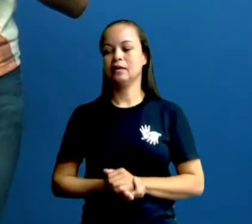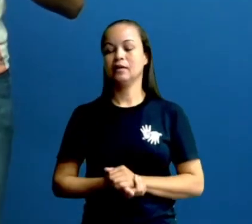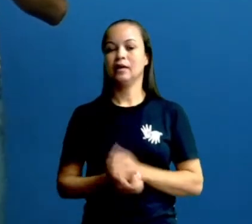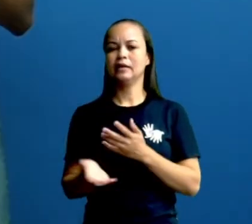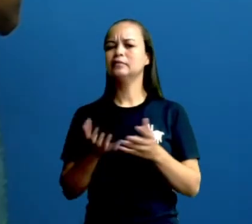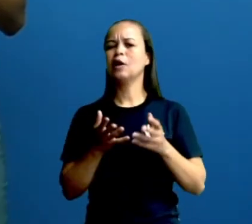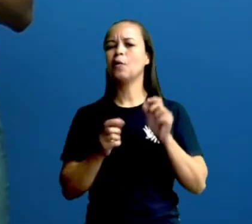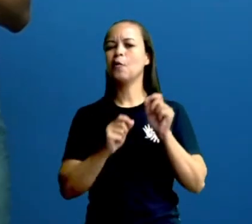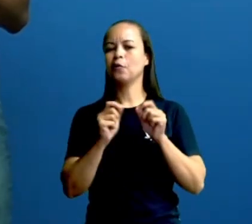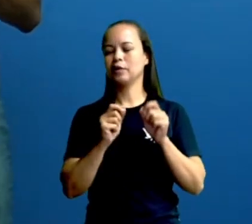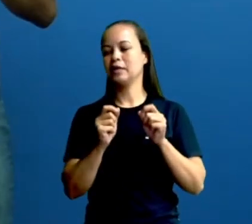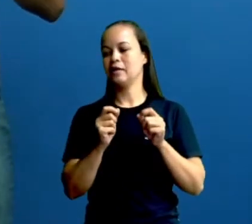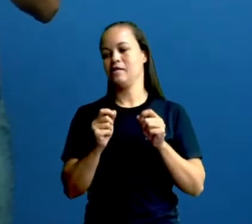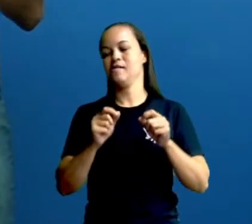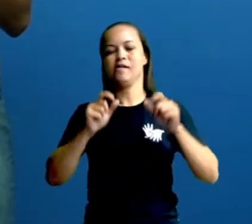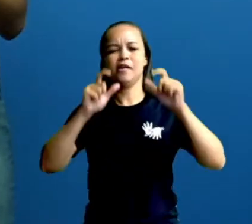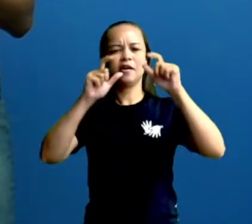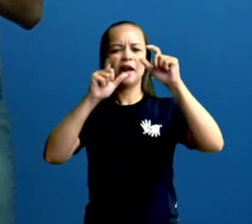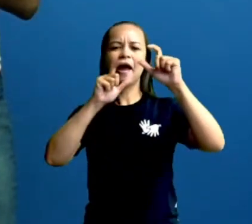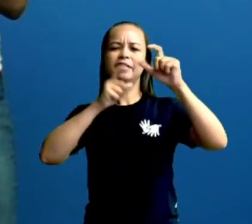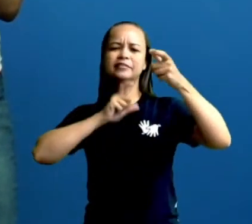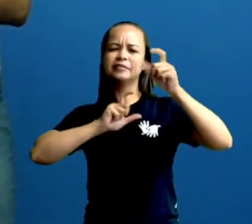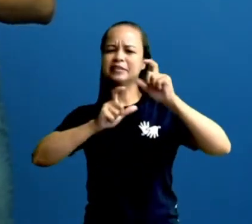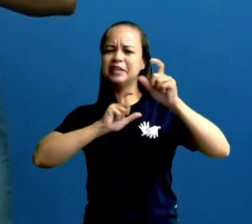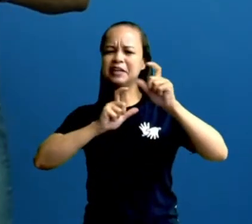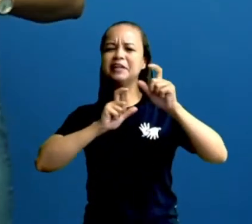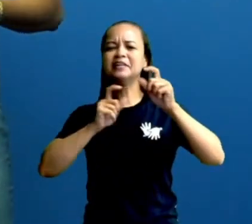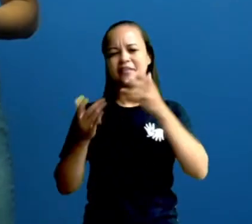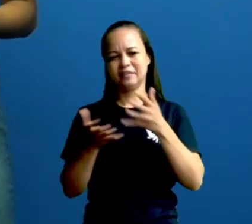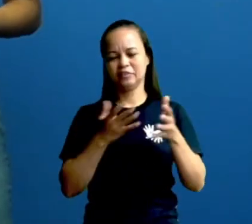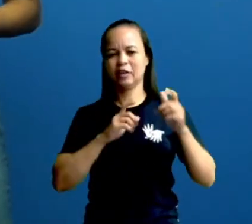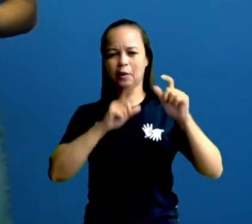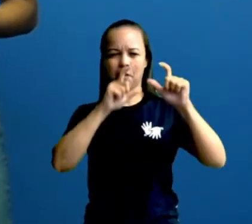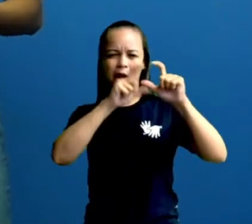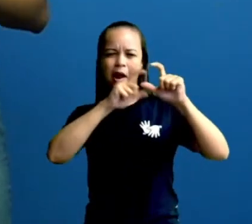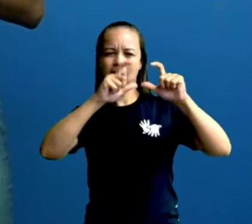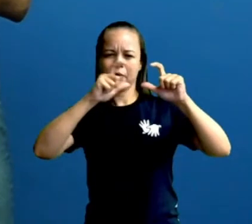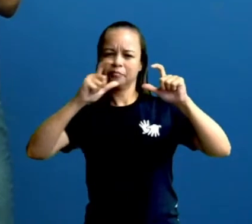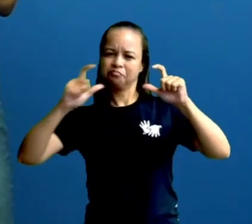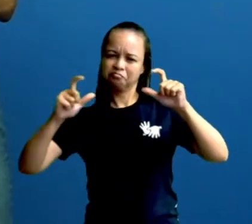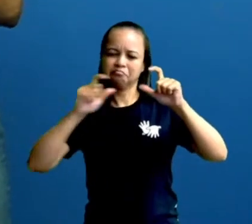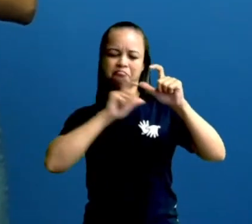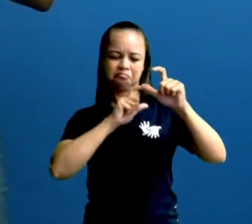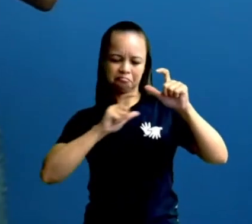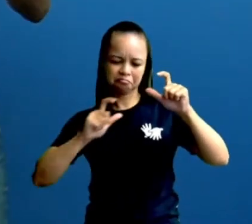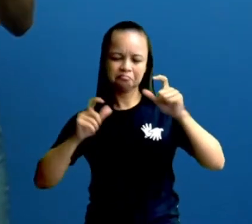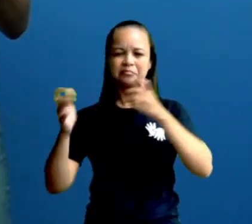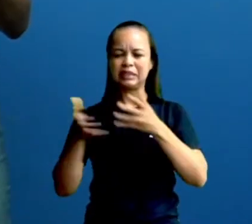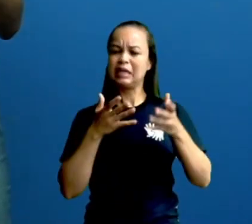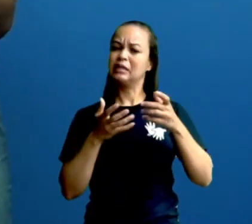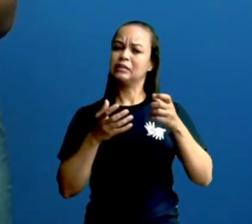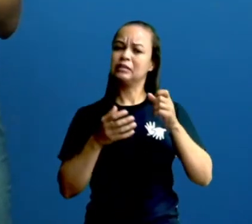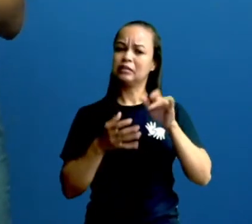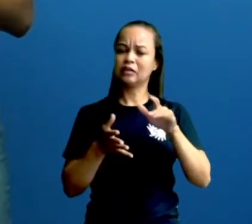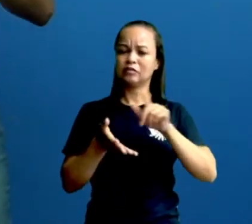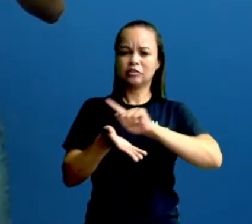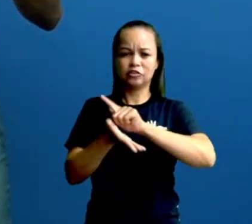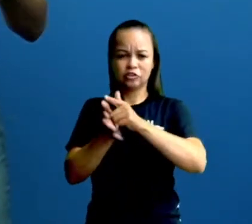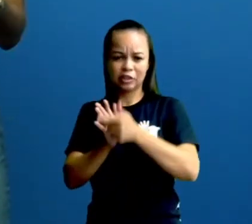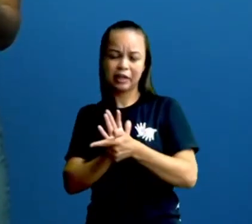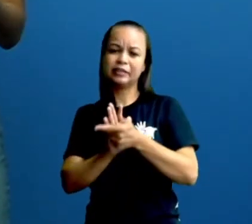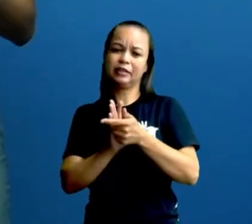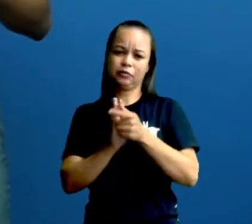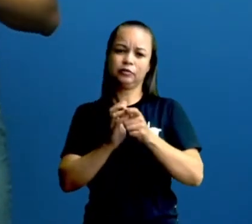é isso mesmo, gente. Vamos ver na língua inglesa como é essa formação, se há esse gênero aí, tirinha